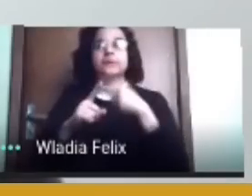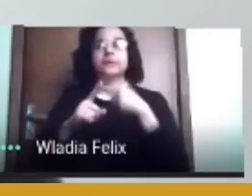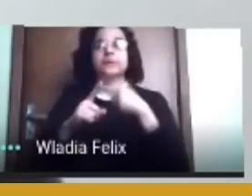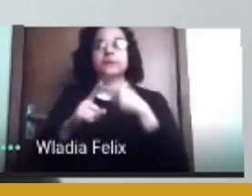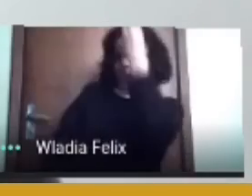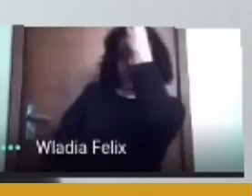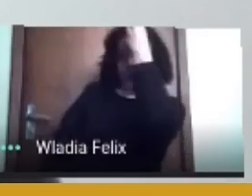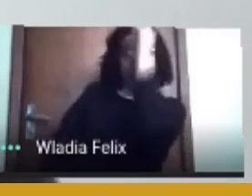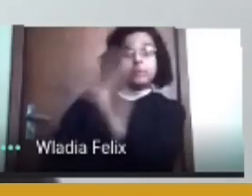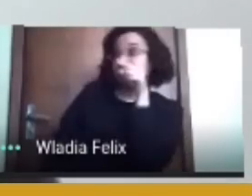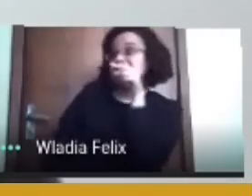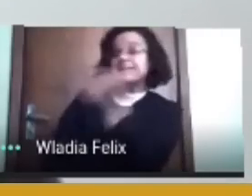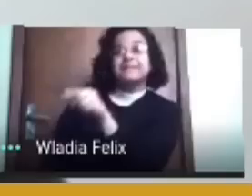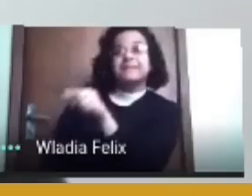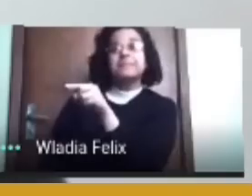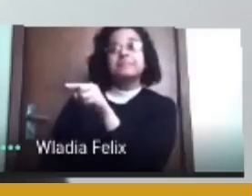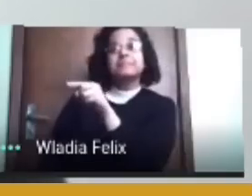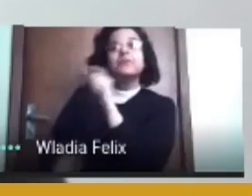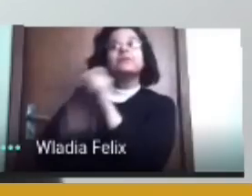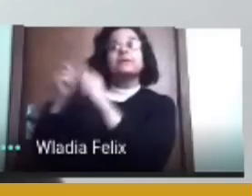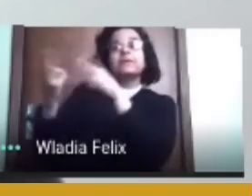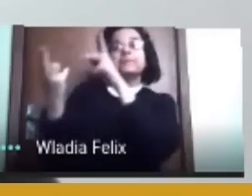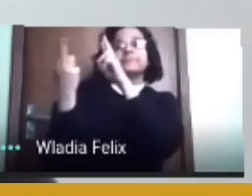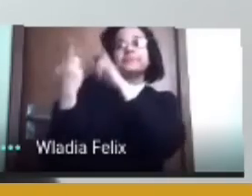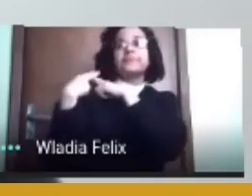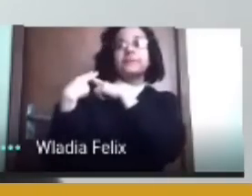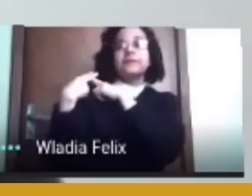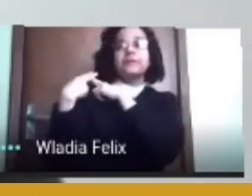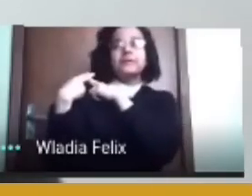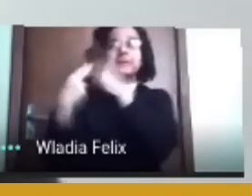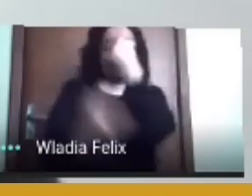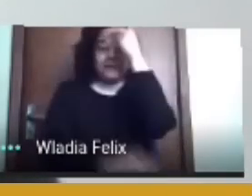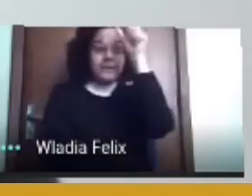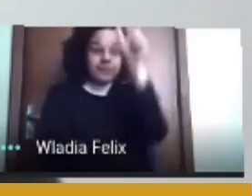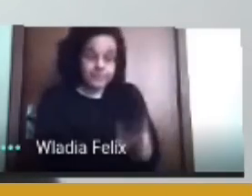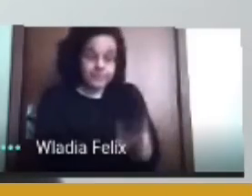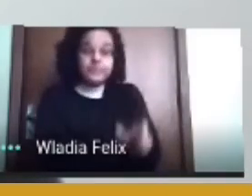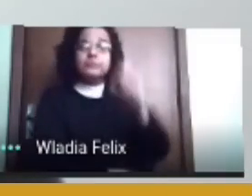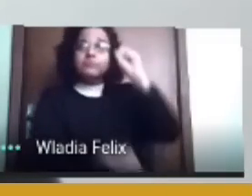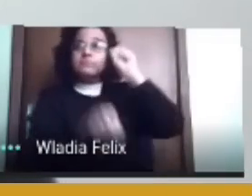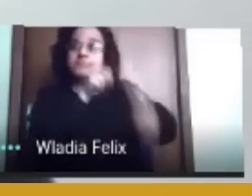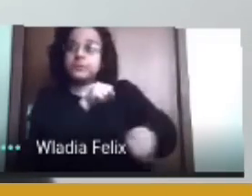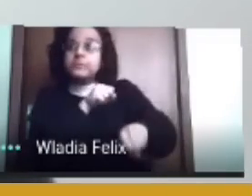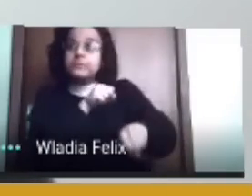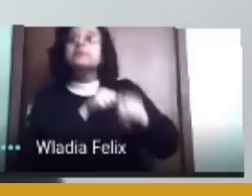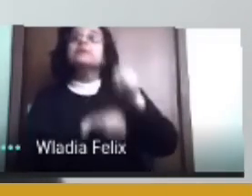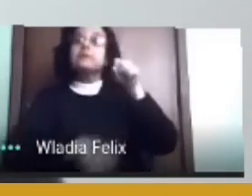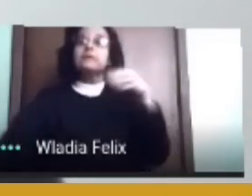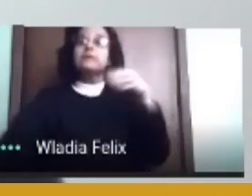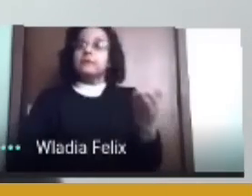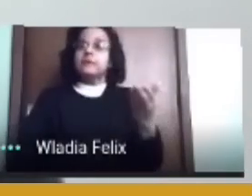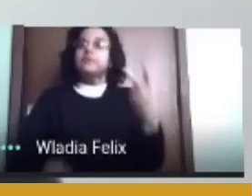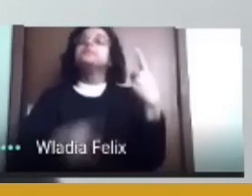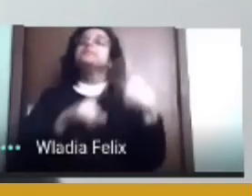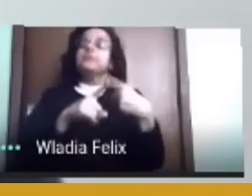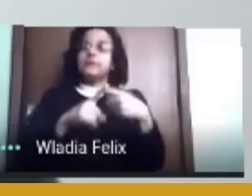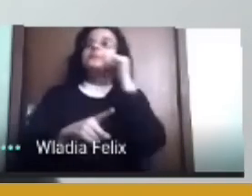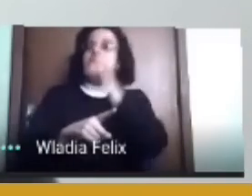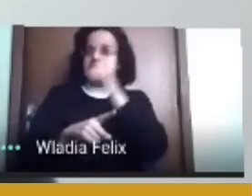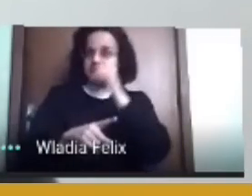responsabilidade do abusador sexual ou da abusadora sexual, porque mulher também pode abusar sexualmente.